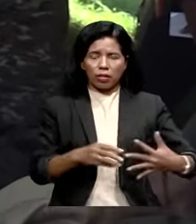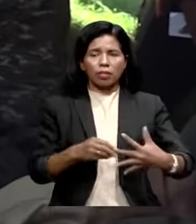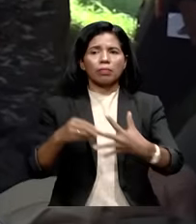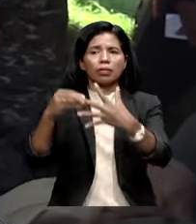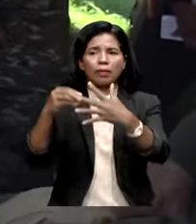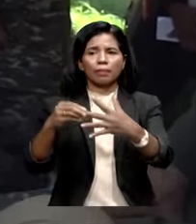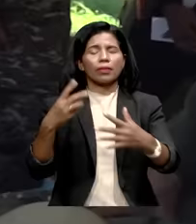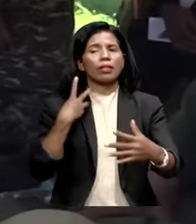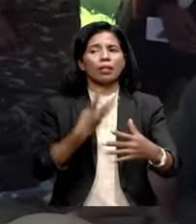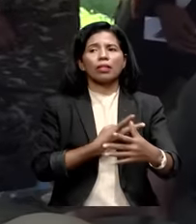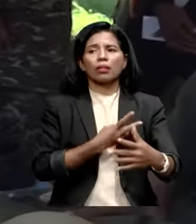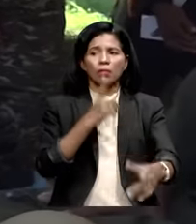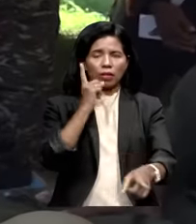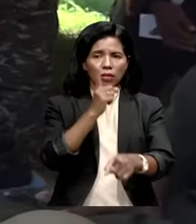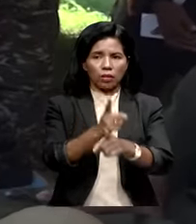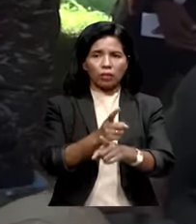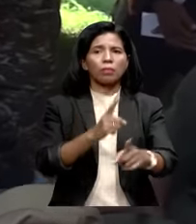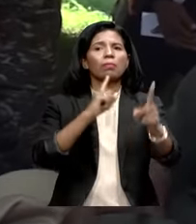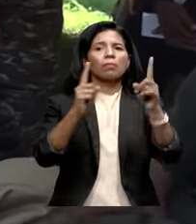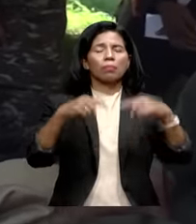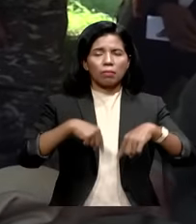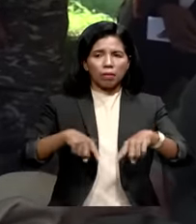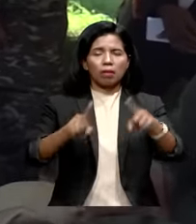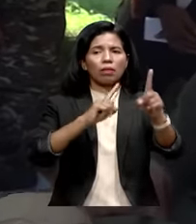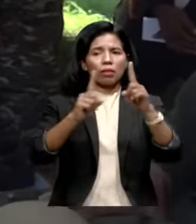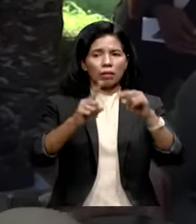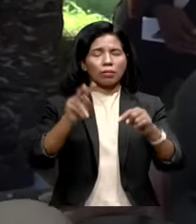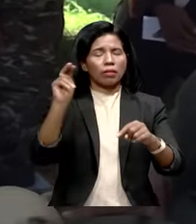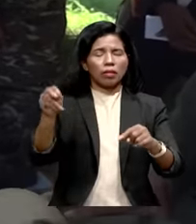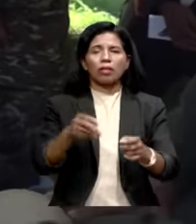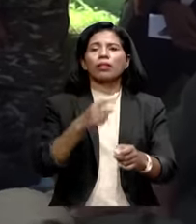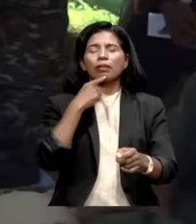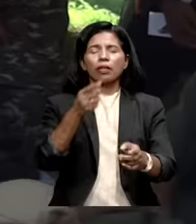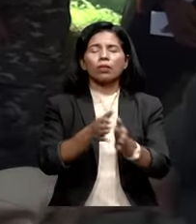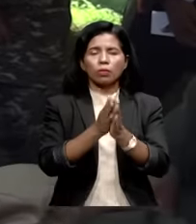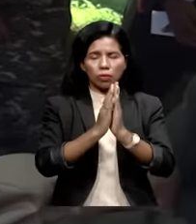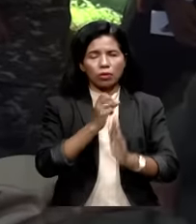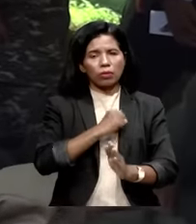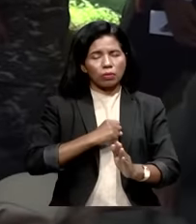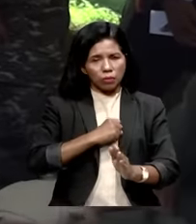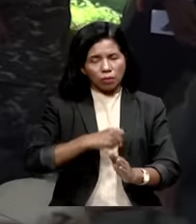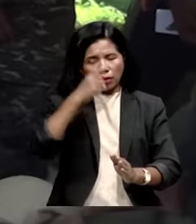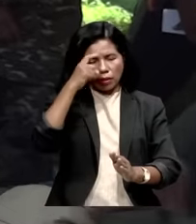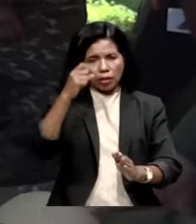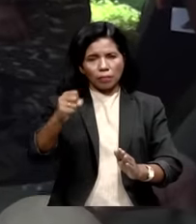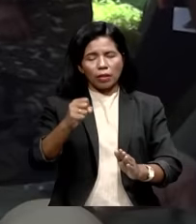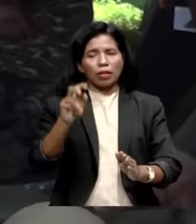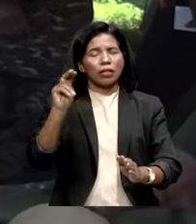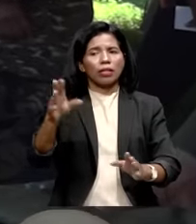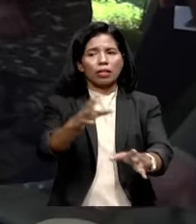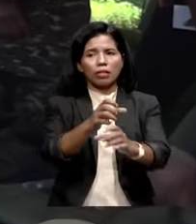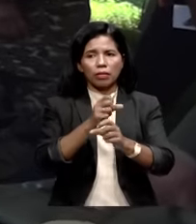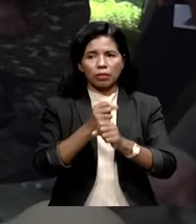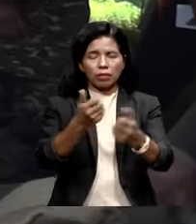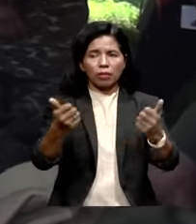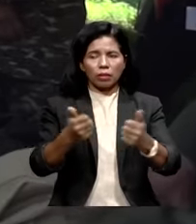dun item a glolos ba colia. Mas ne atete os desculpa, tamba oen, ne simu, parece autoridade